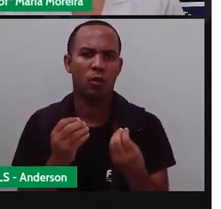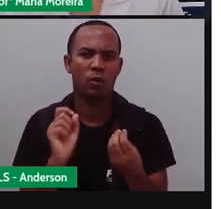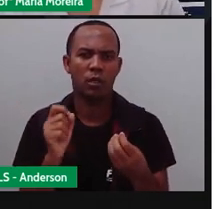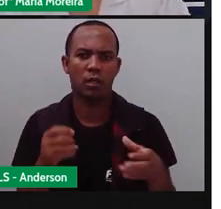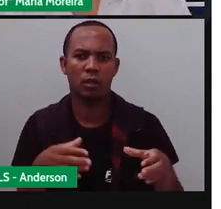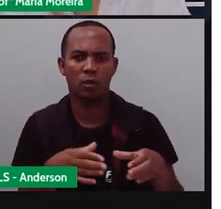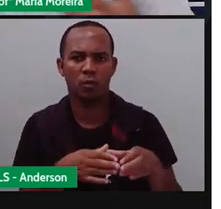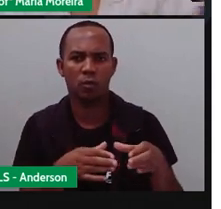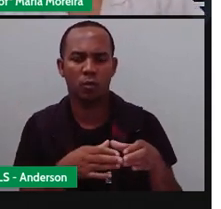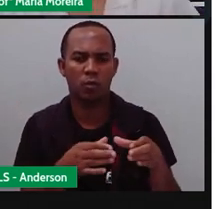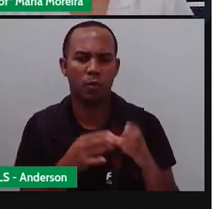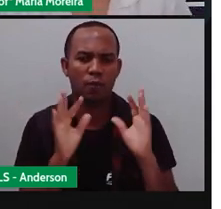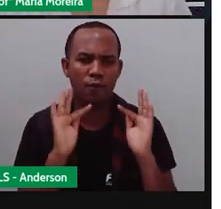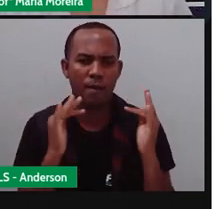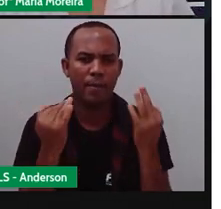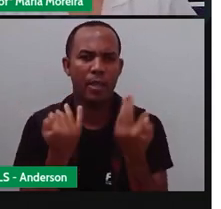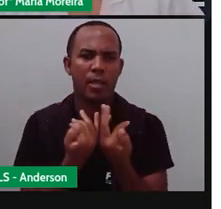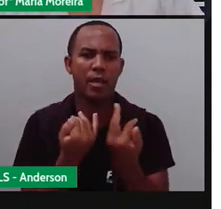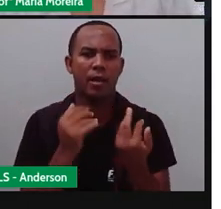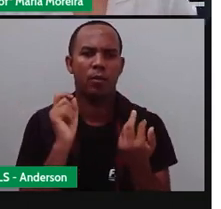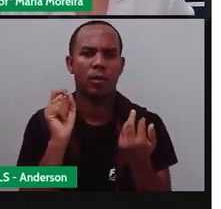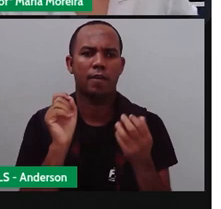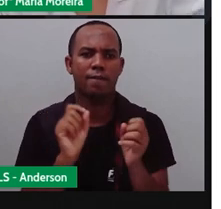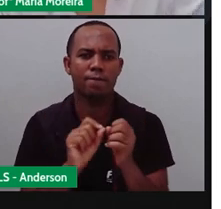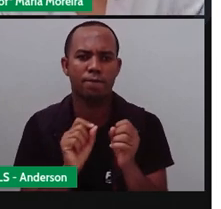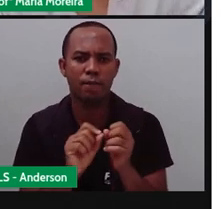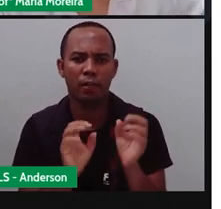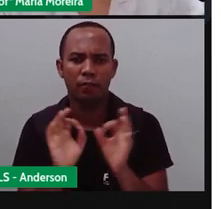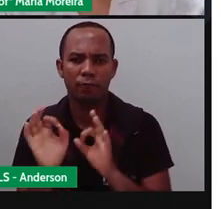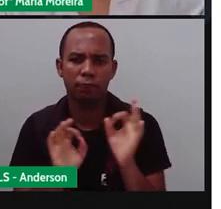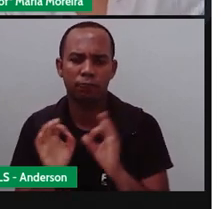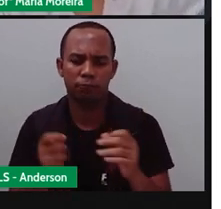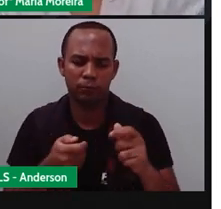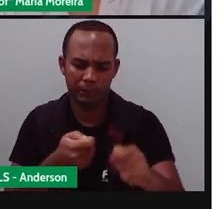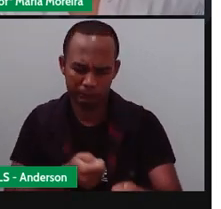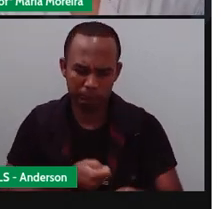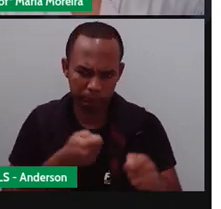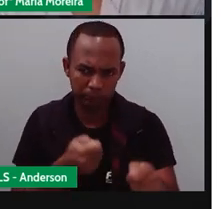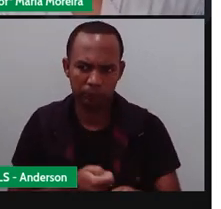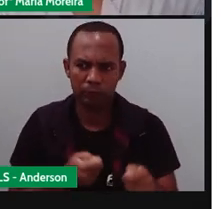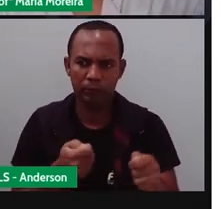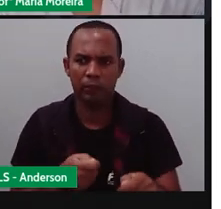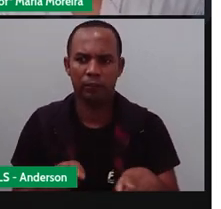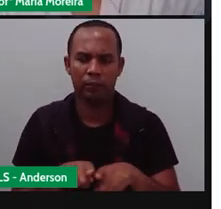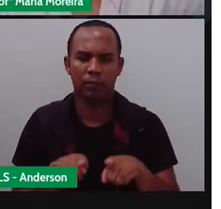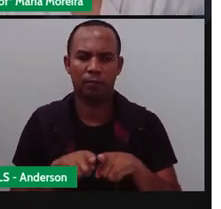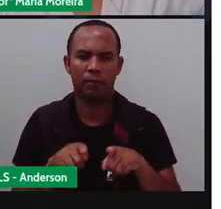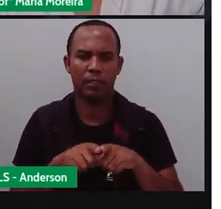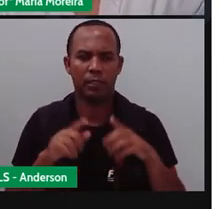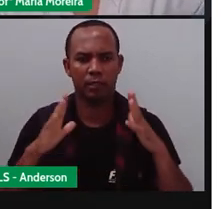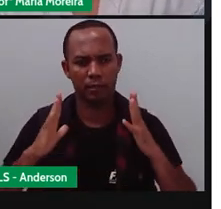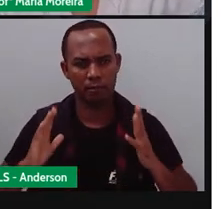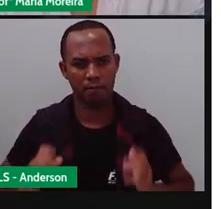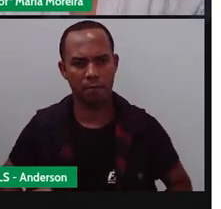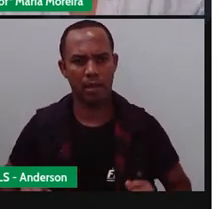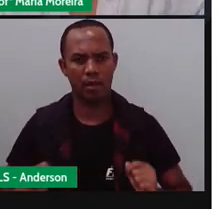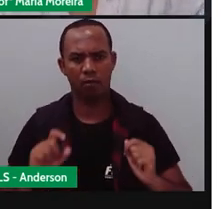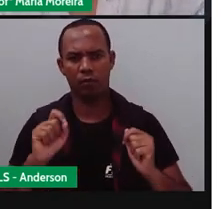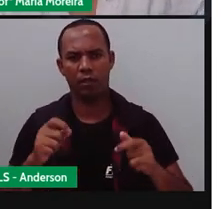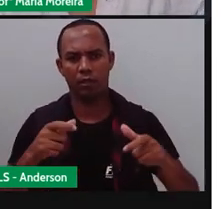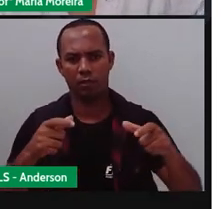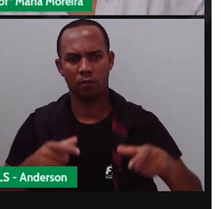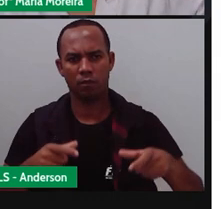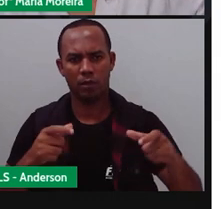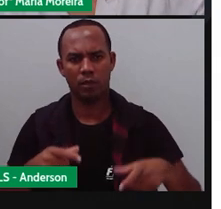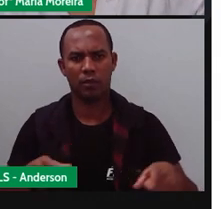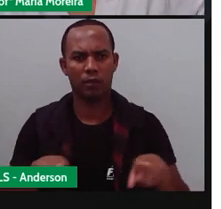familiar ela é feita aí como lente a mão inchada mesmo Vai lá se limpar o pé de mandioca agora passamos